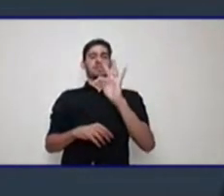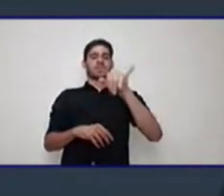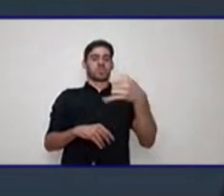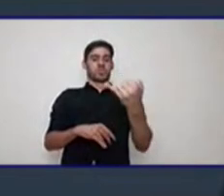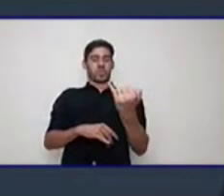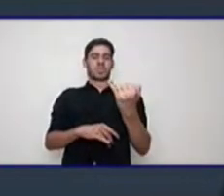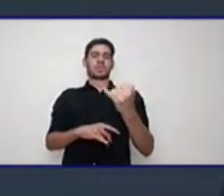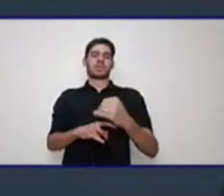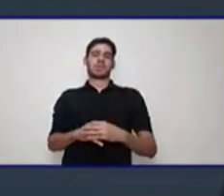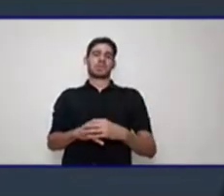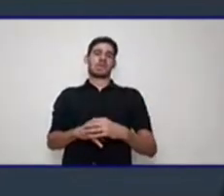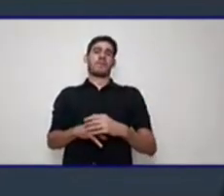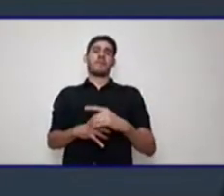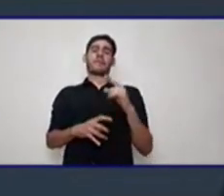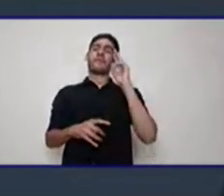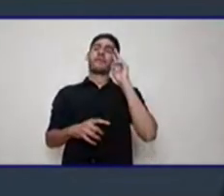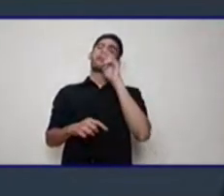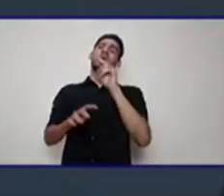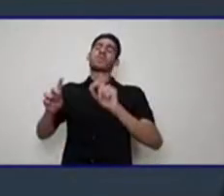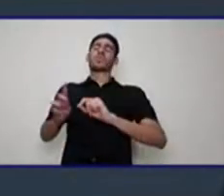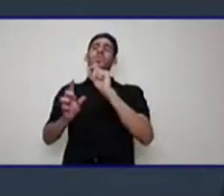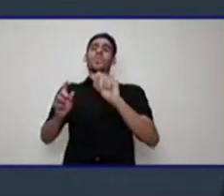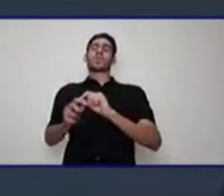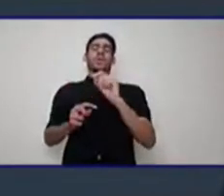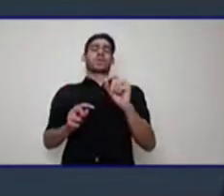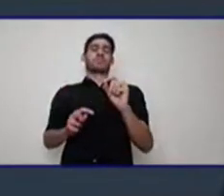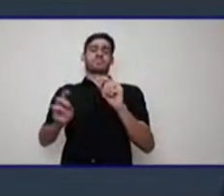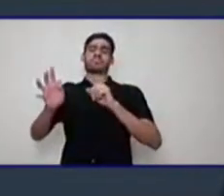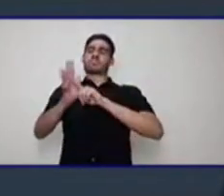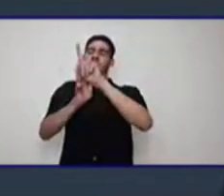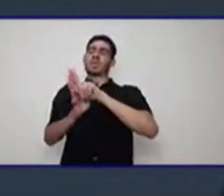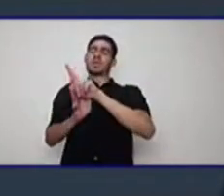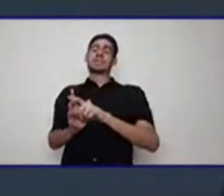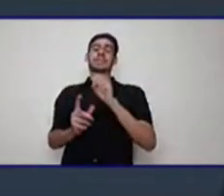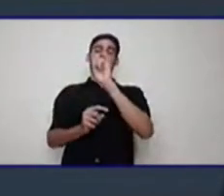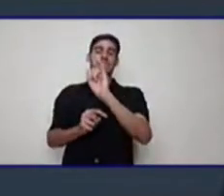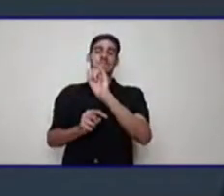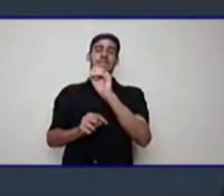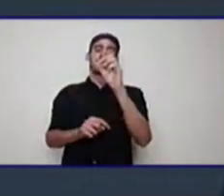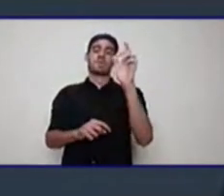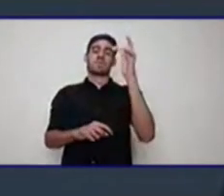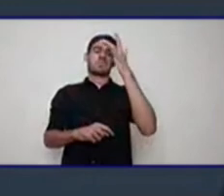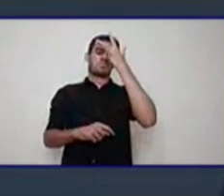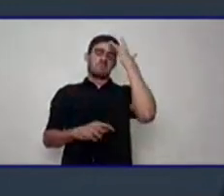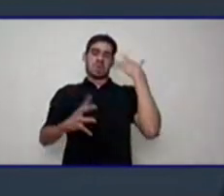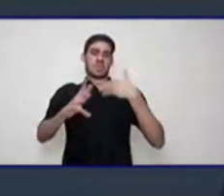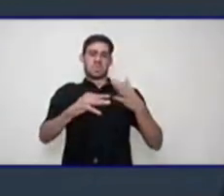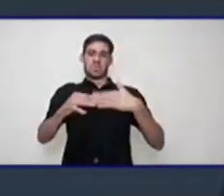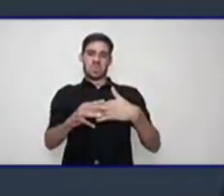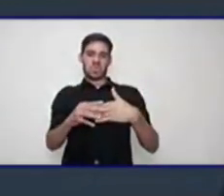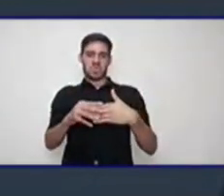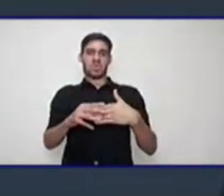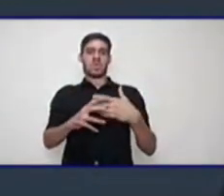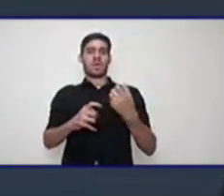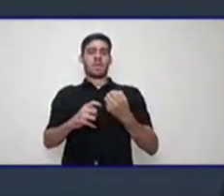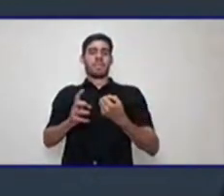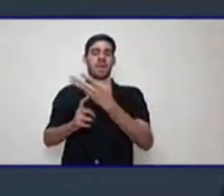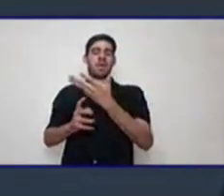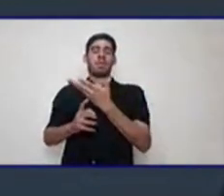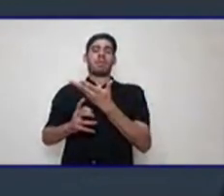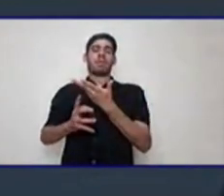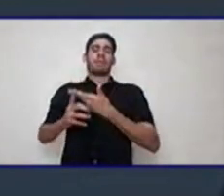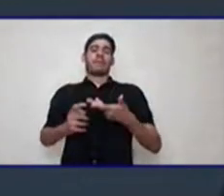se verificava exatamente se um terceiro que meramente repassa um vídeo ou